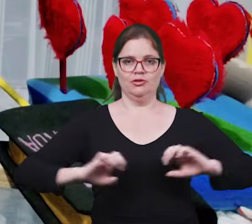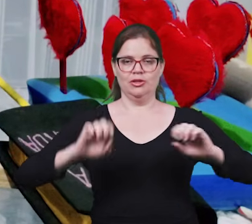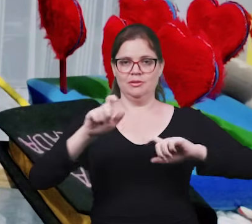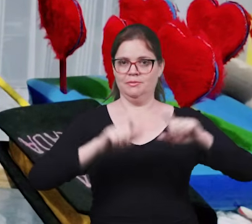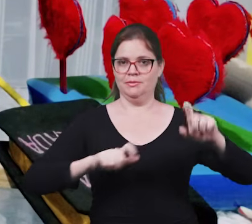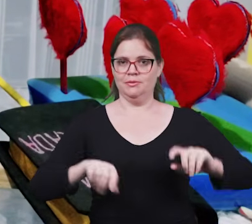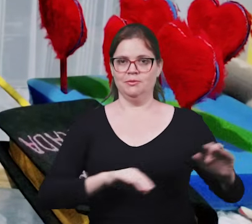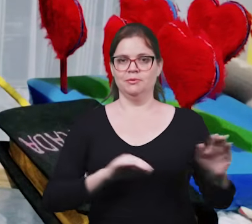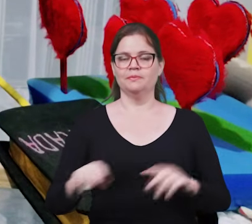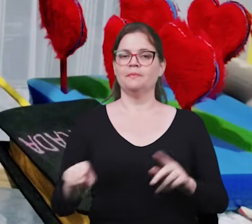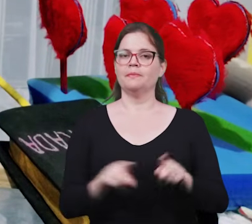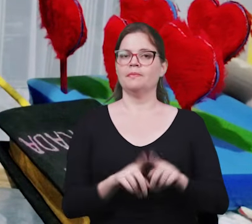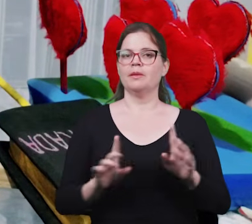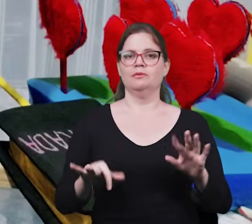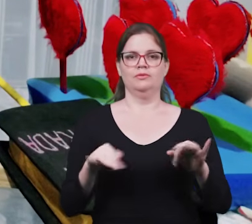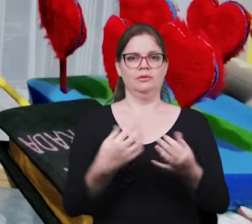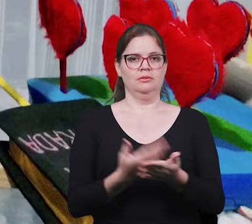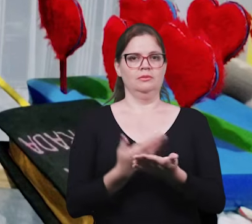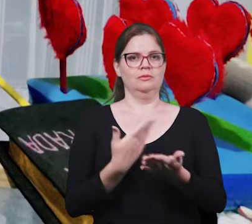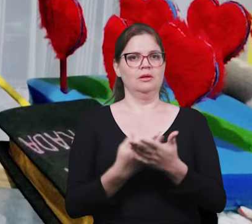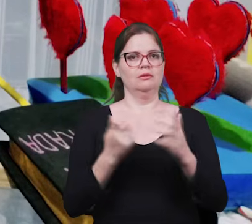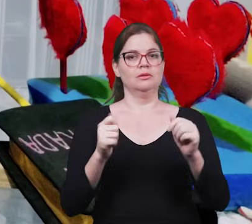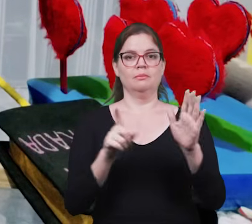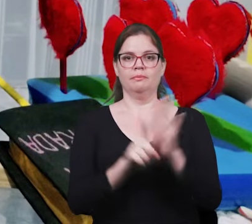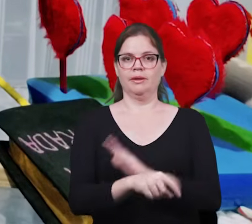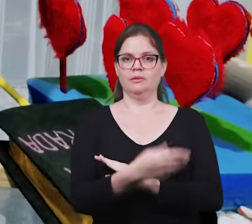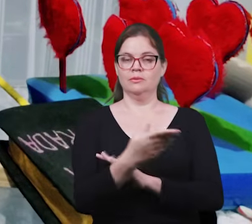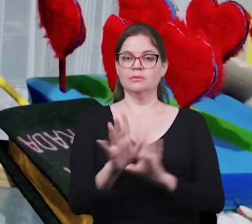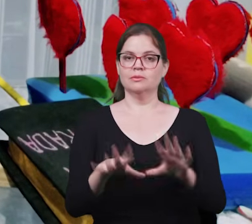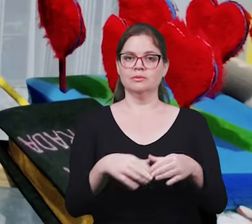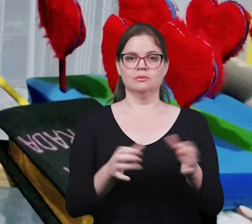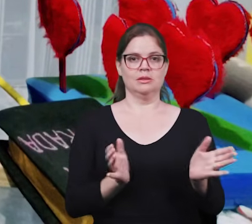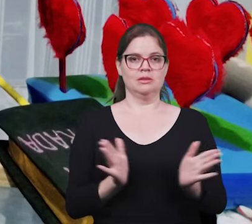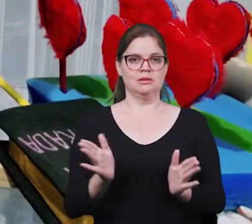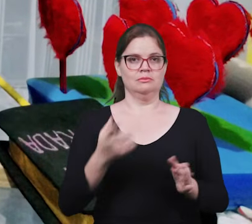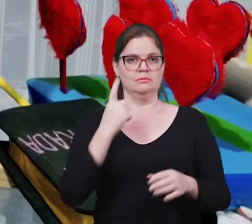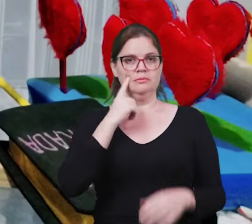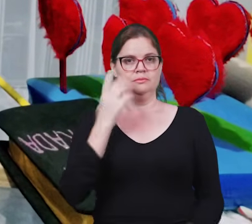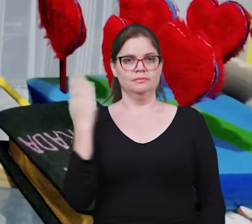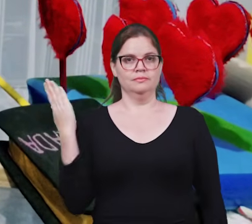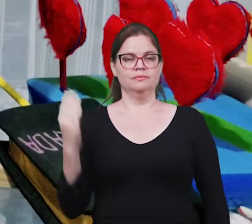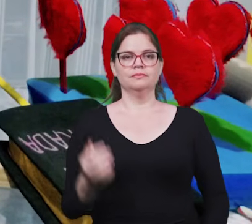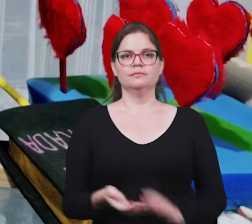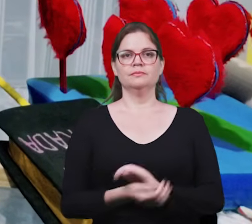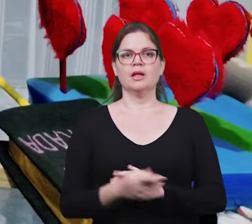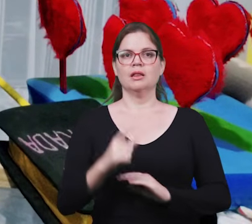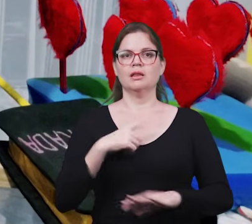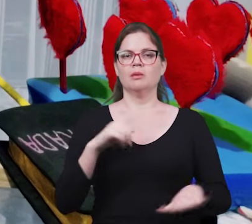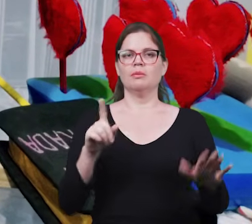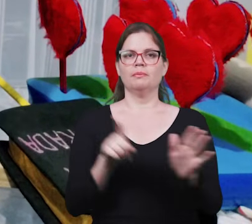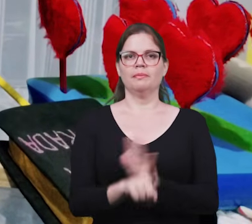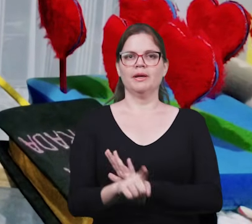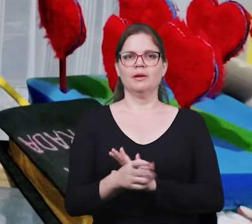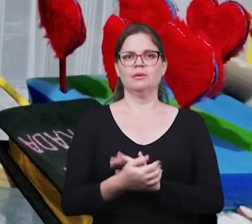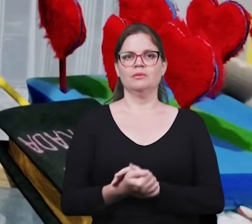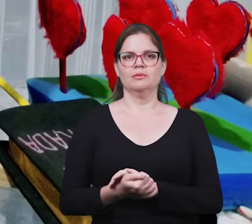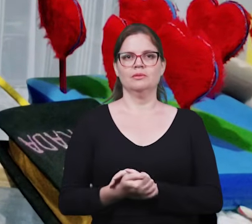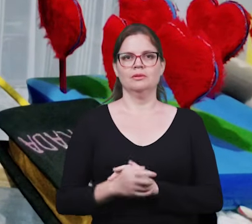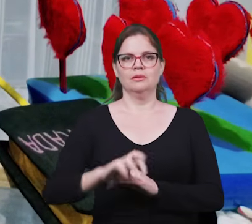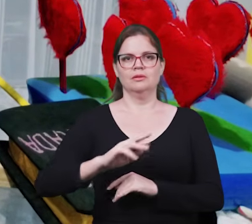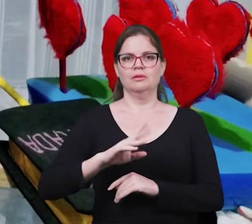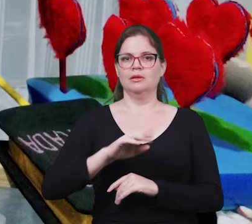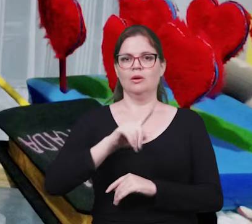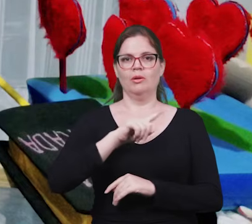da aula, nós podemos trabalhar com uma pergunta para a classe de acessibilidade. E aqui nós temos uma pergunta que não